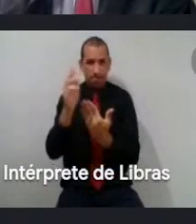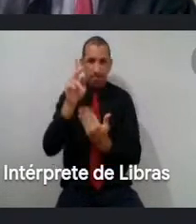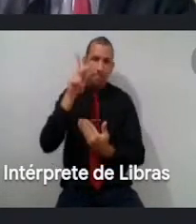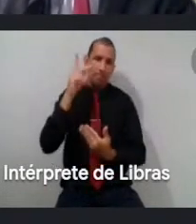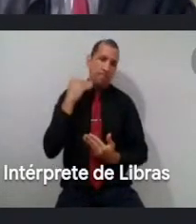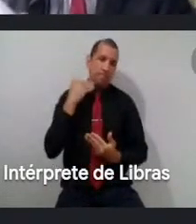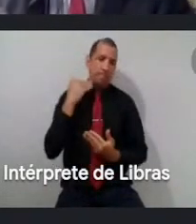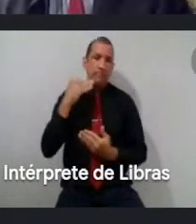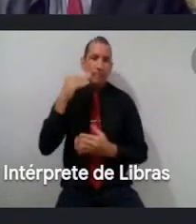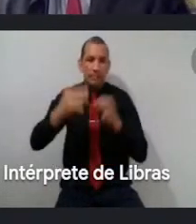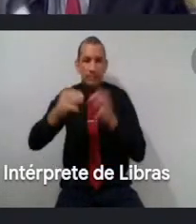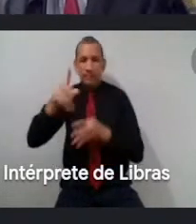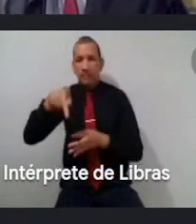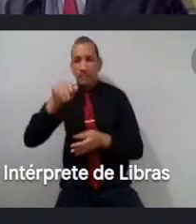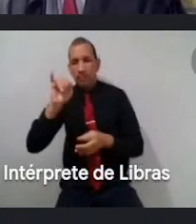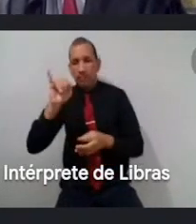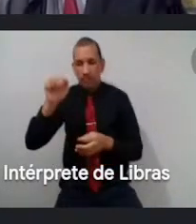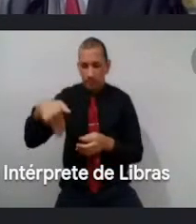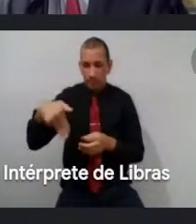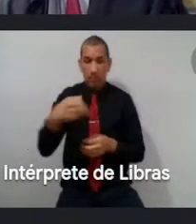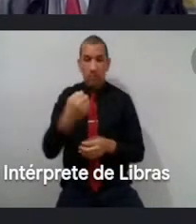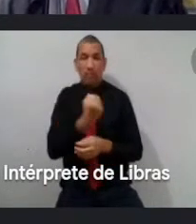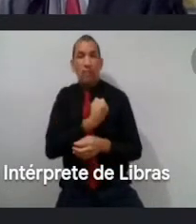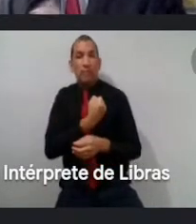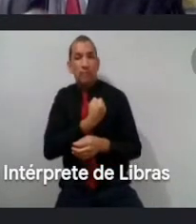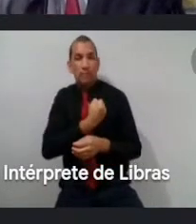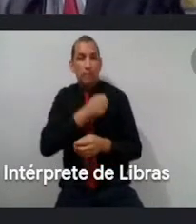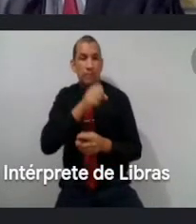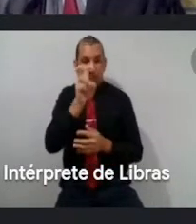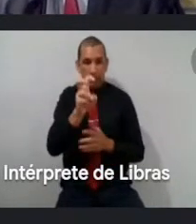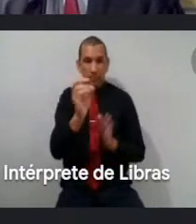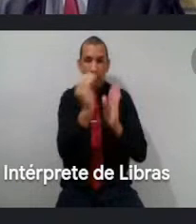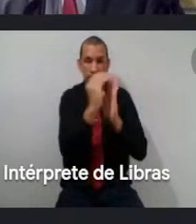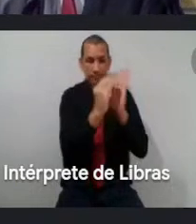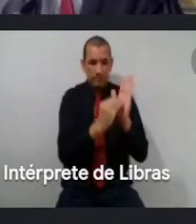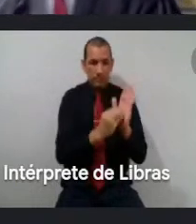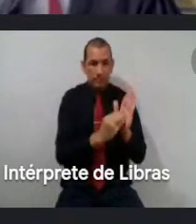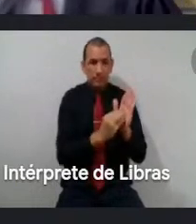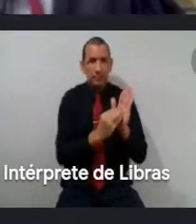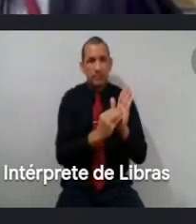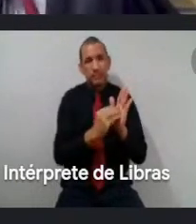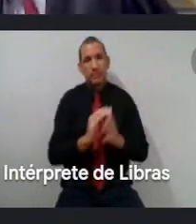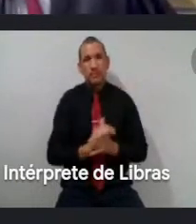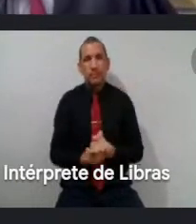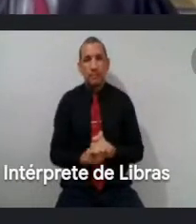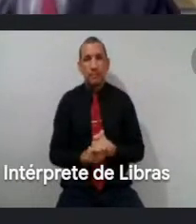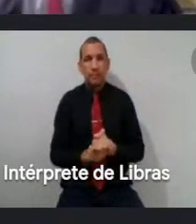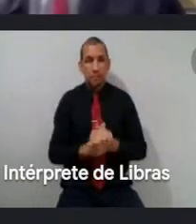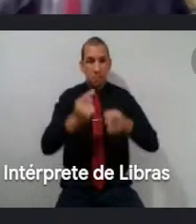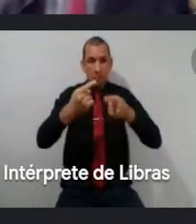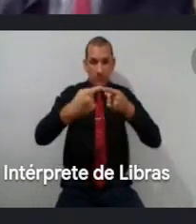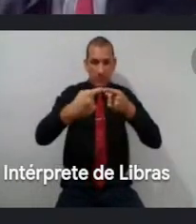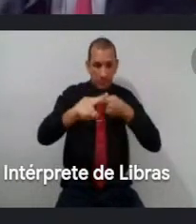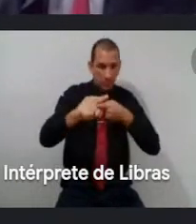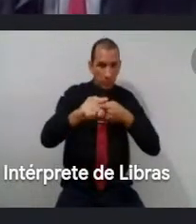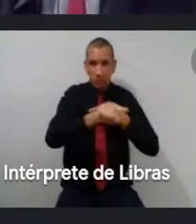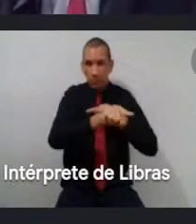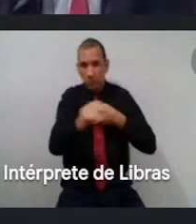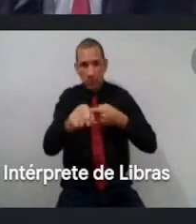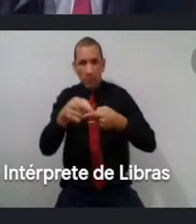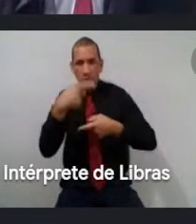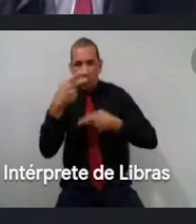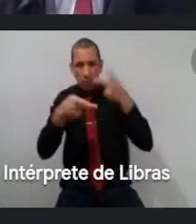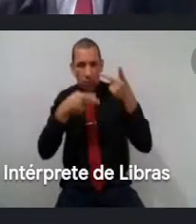painho então discussão o item 5 da pauta em alguma manifestação